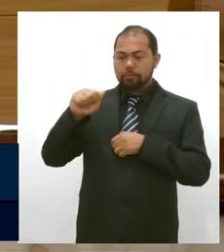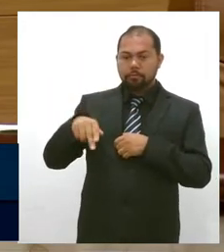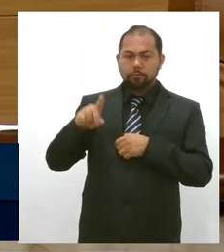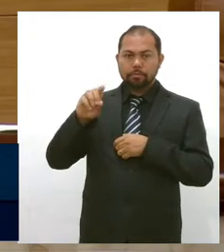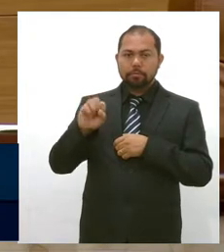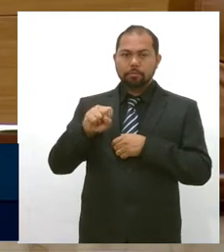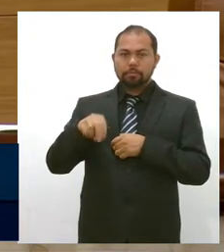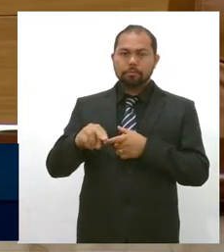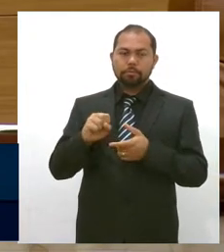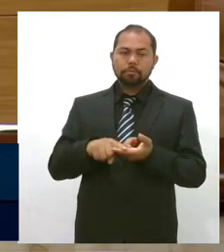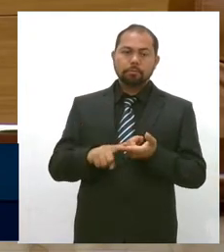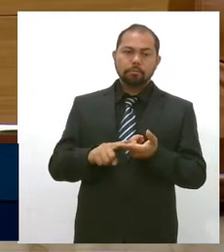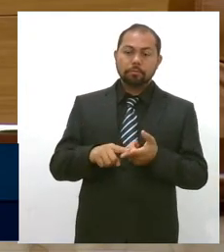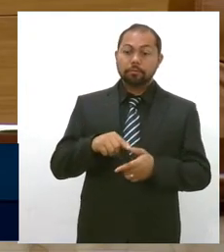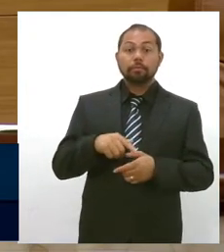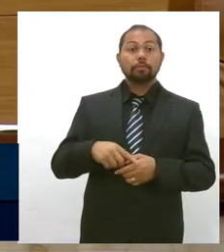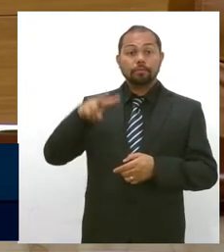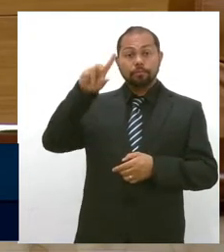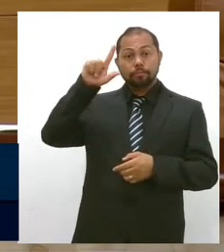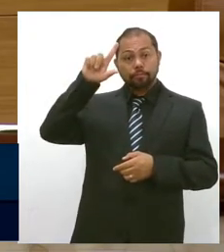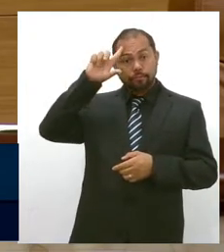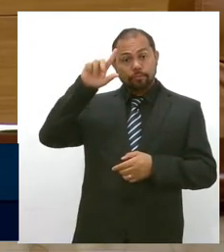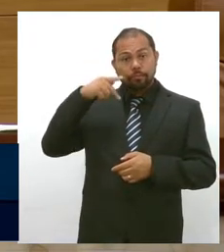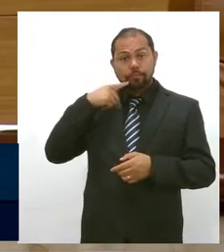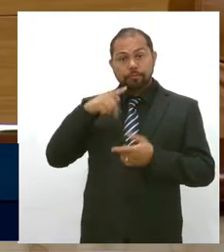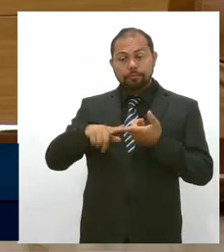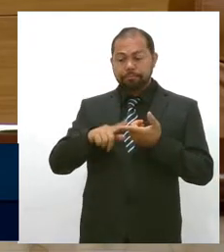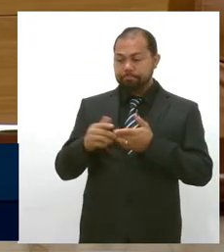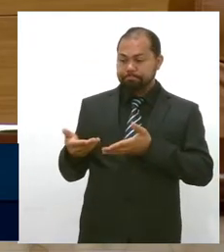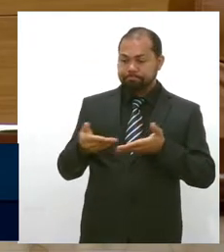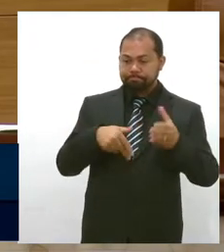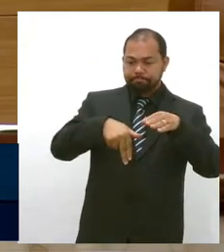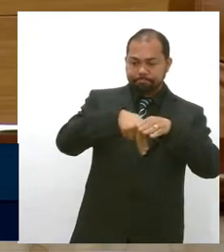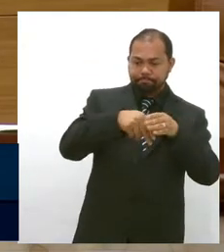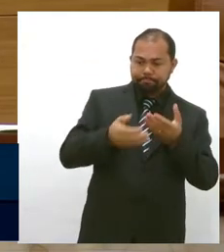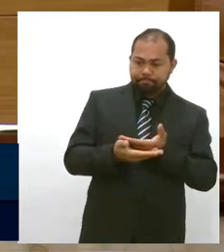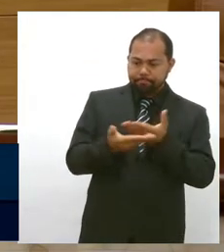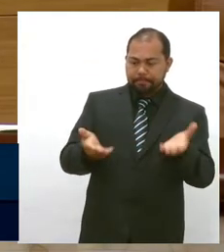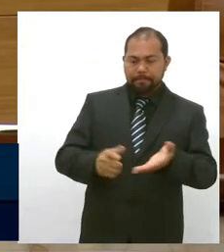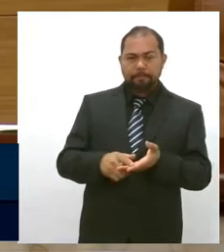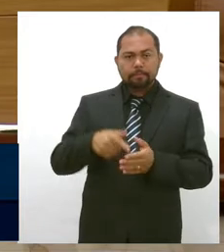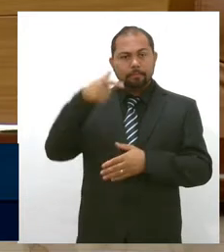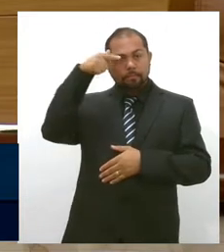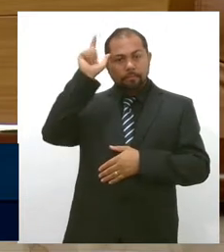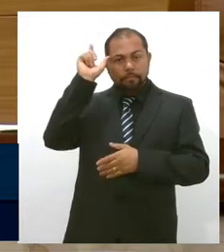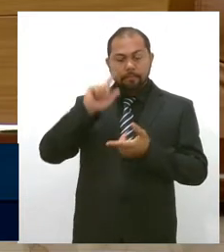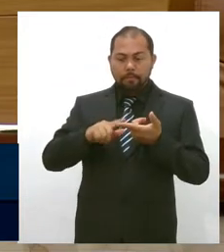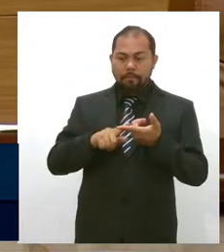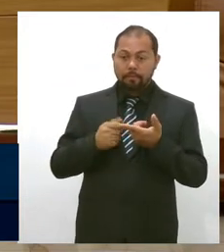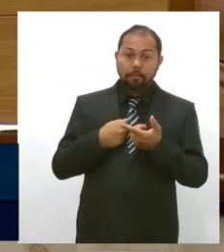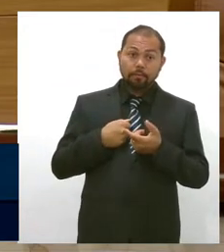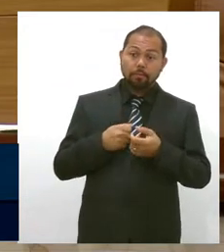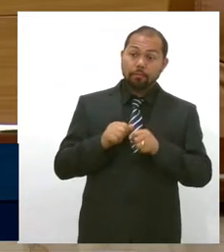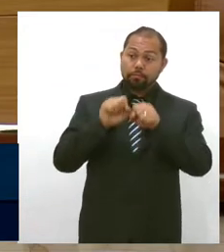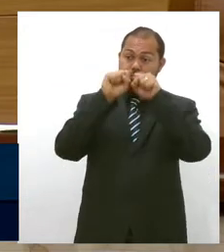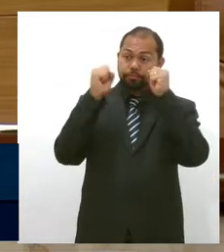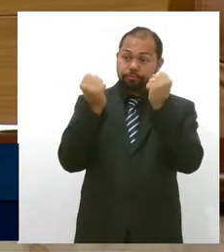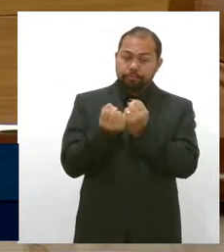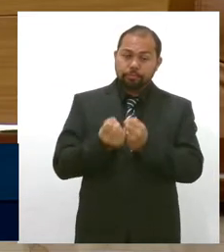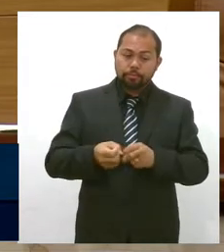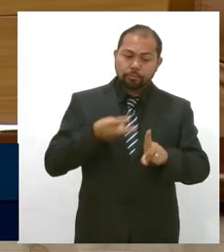Pimentel ocupou a tribuna, saudando os presentes e registrou que, no dia de ontem, foi realizado um seminário sobre as perspectivas para a retomada do